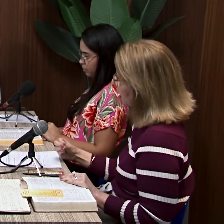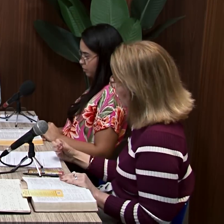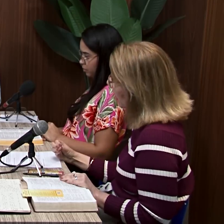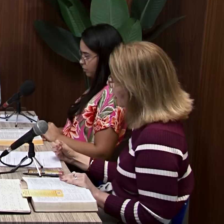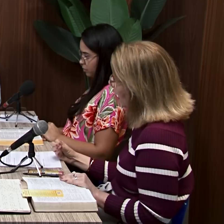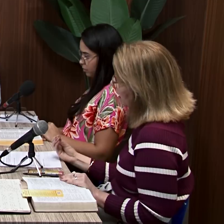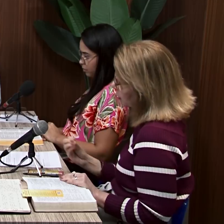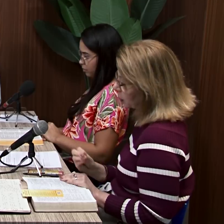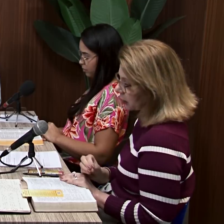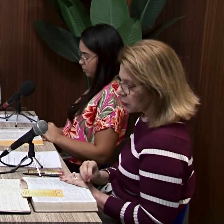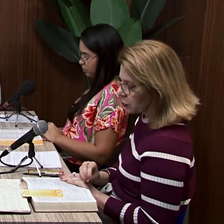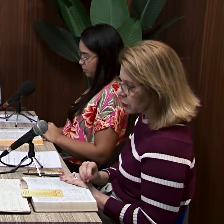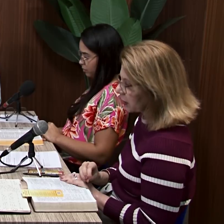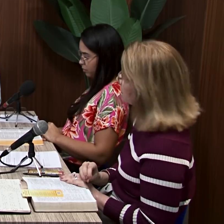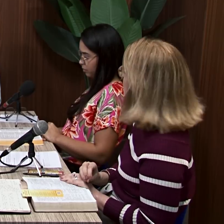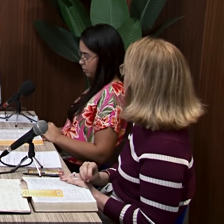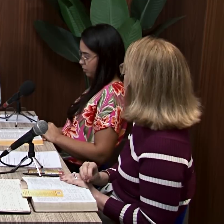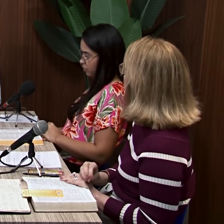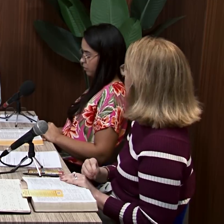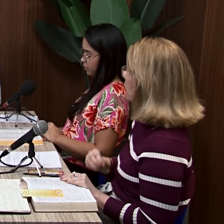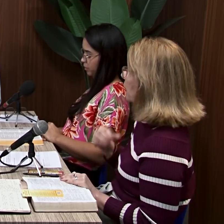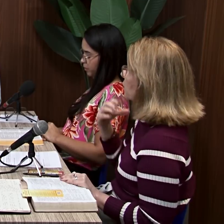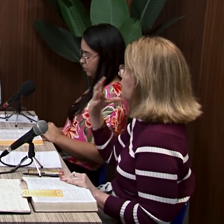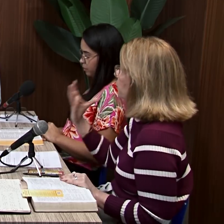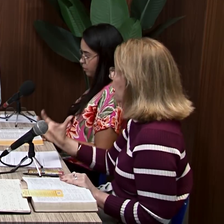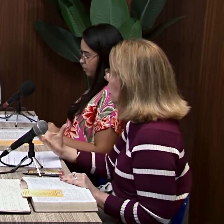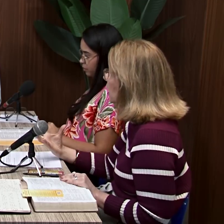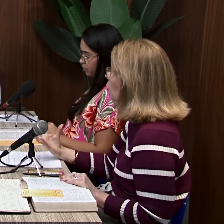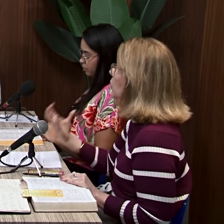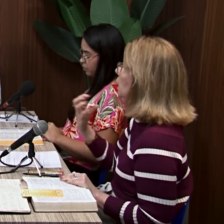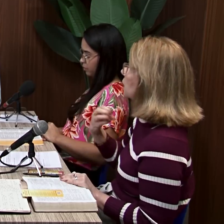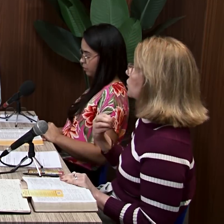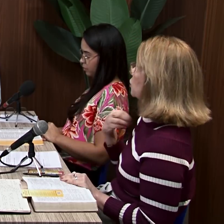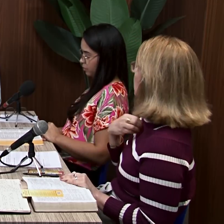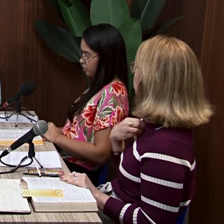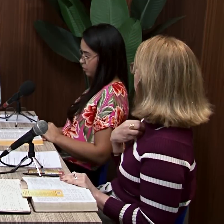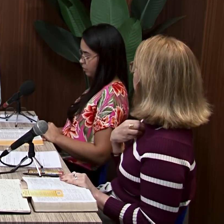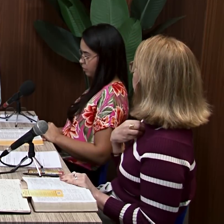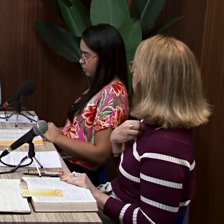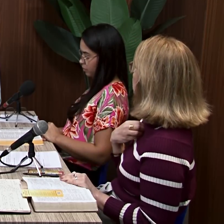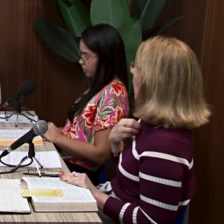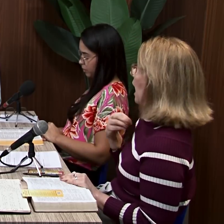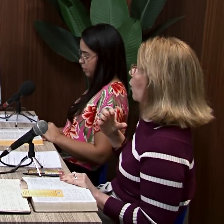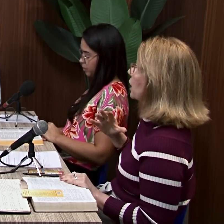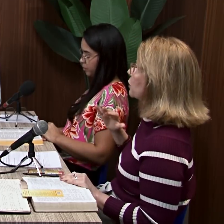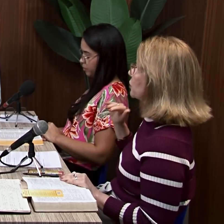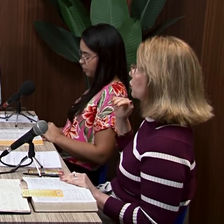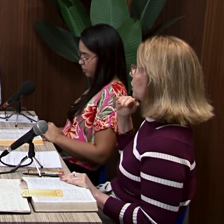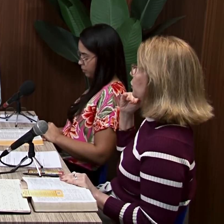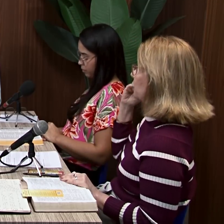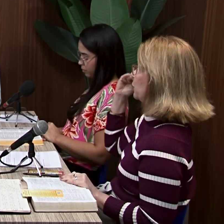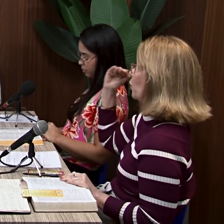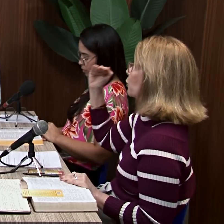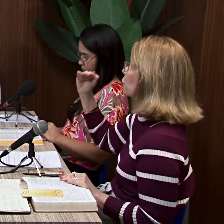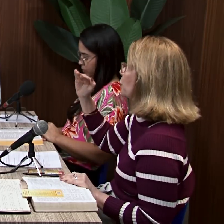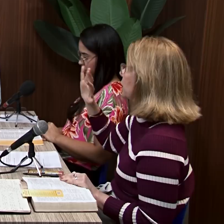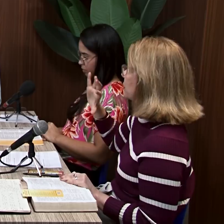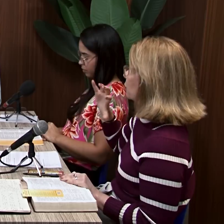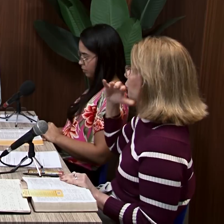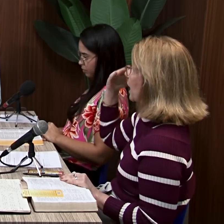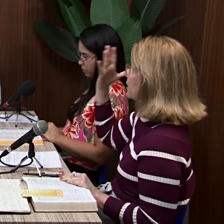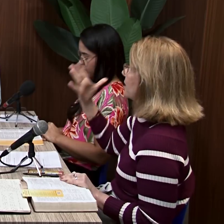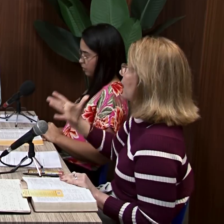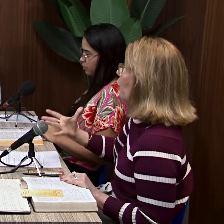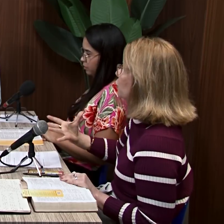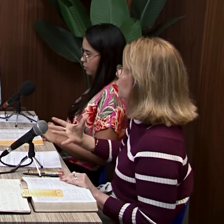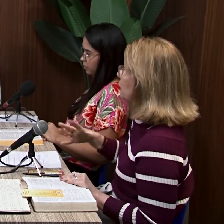a enxergar aquilo que não conhecíamos, passamos a ver o que antes estava oculto. Agora nós estamos em outro plano, né?